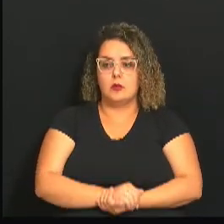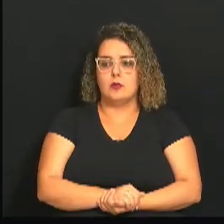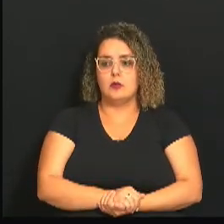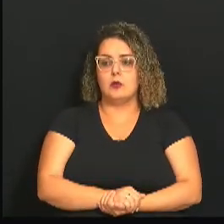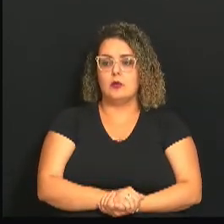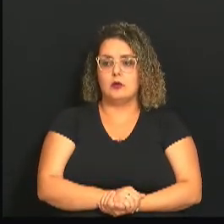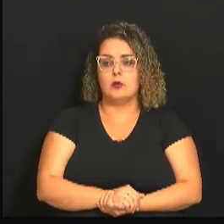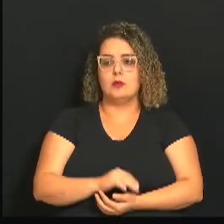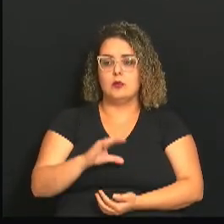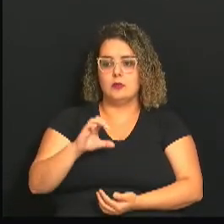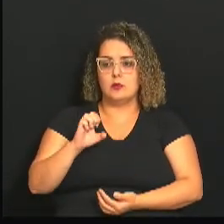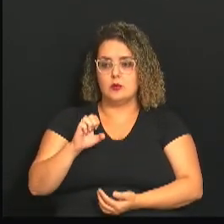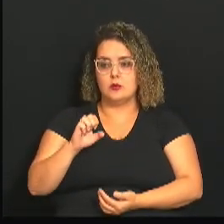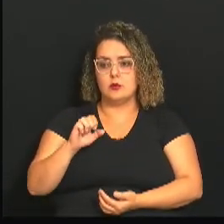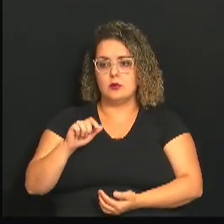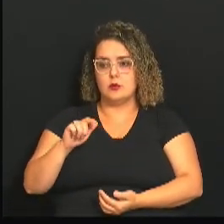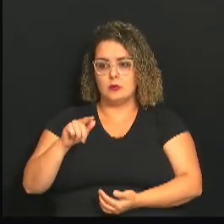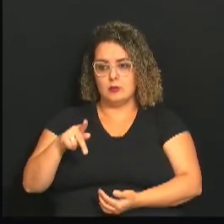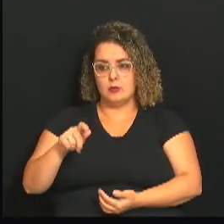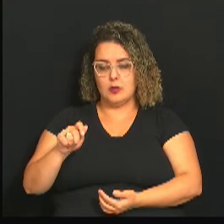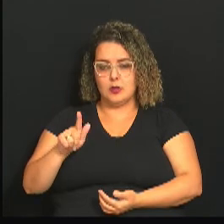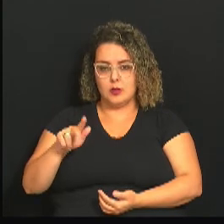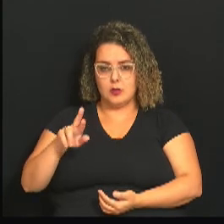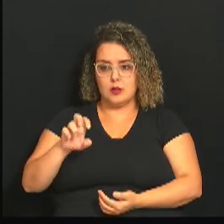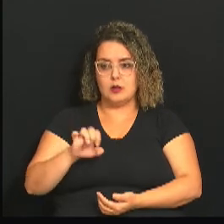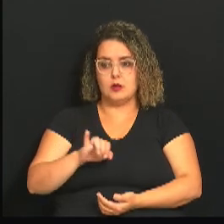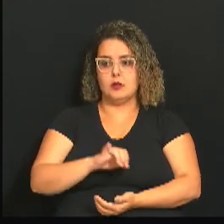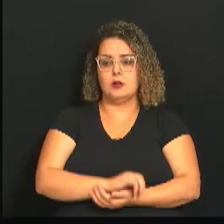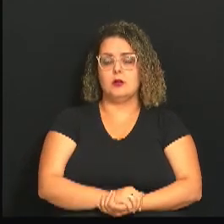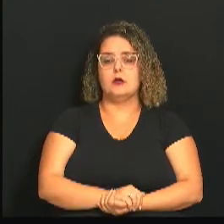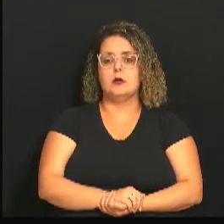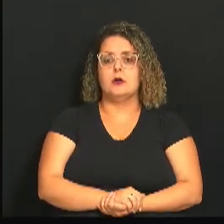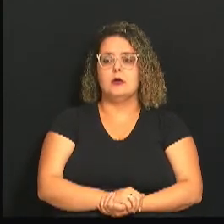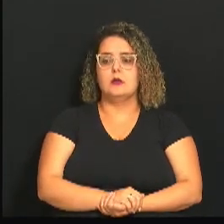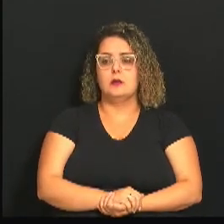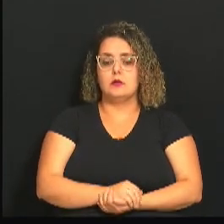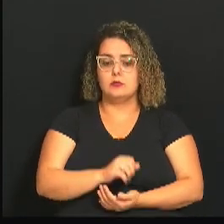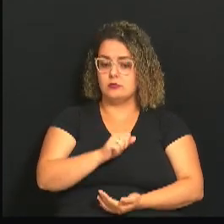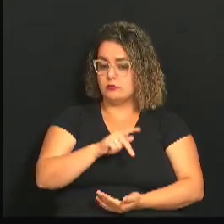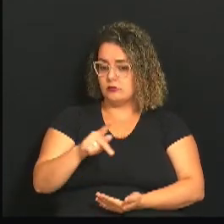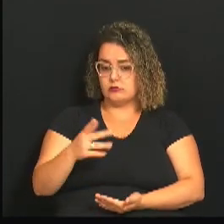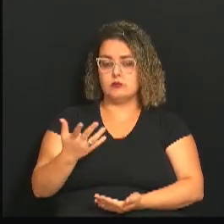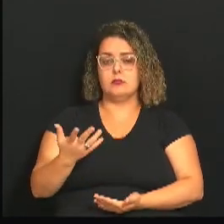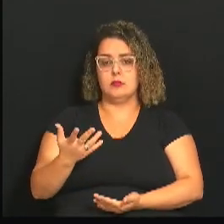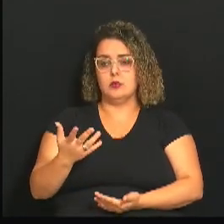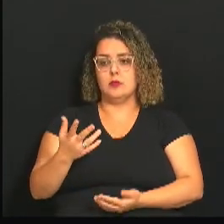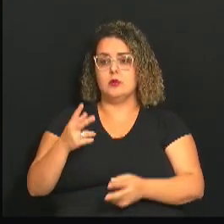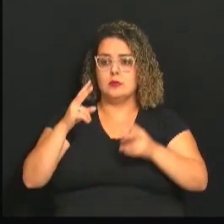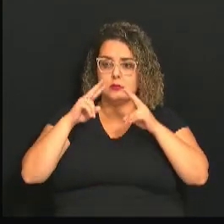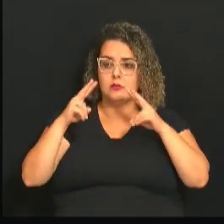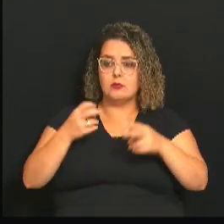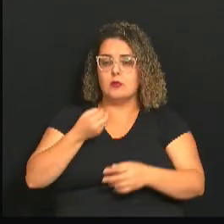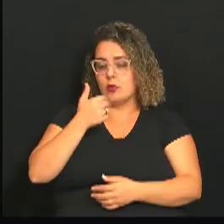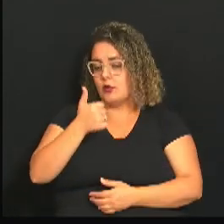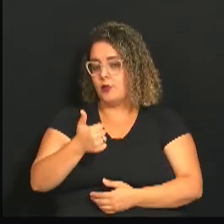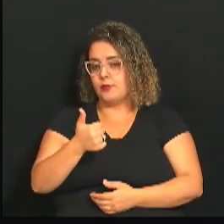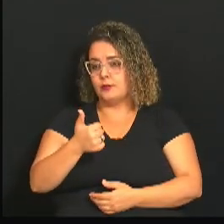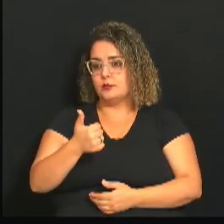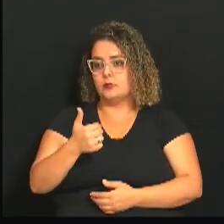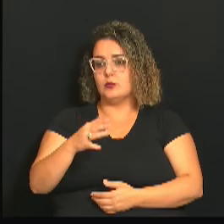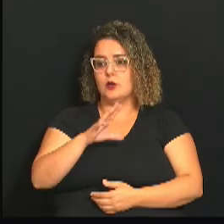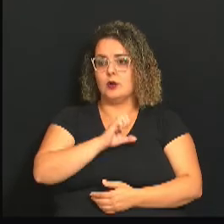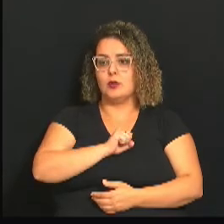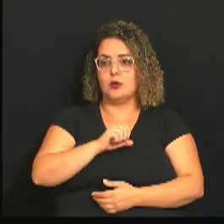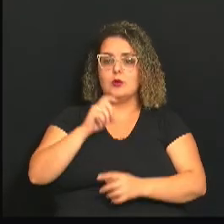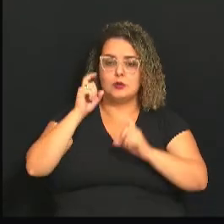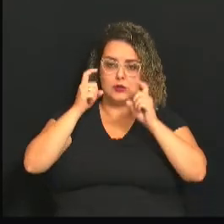né? com a Defesa Civil, né? De aplicativo nessa perspectiva. Muito bom. Gostei muito da reunião.